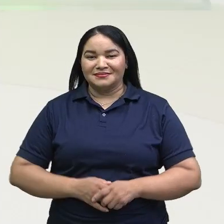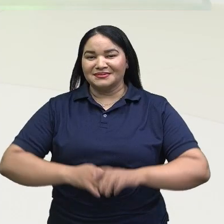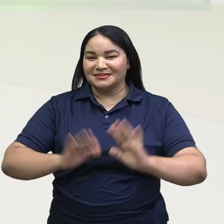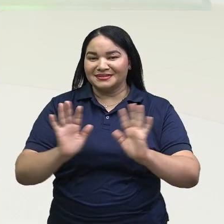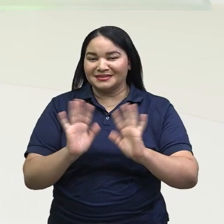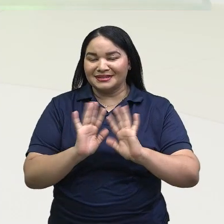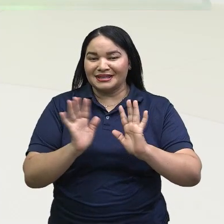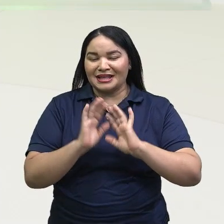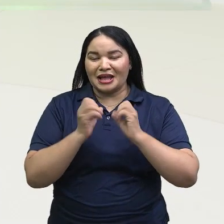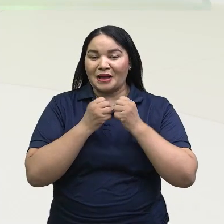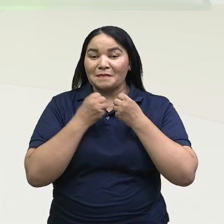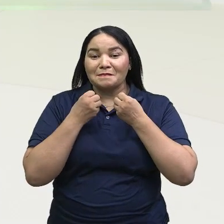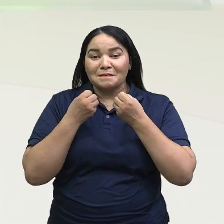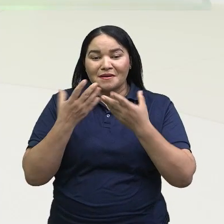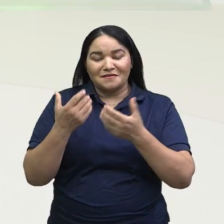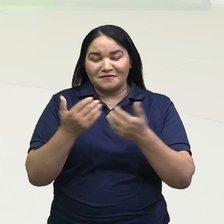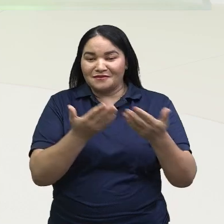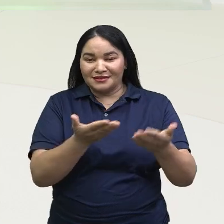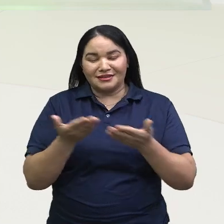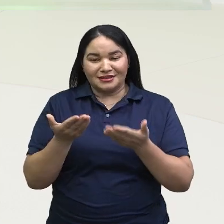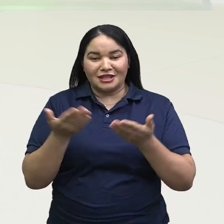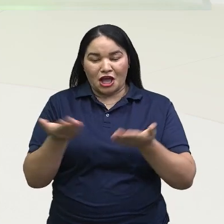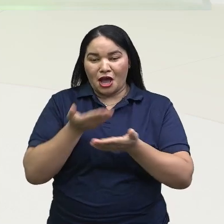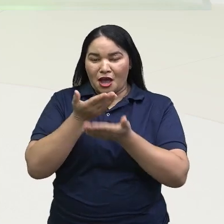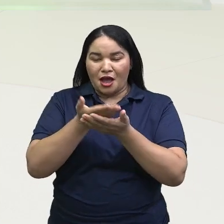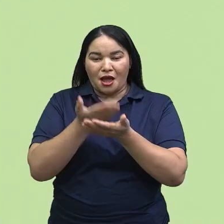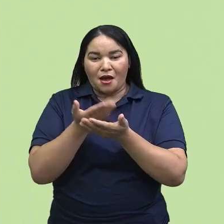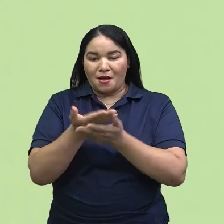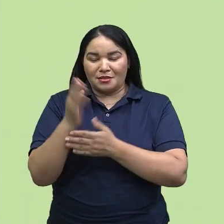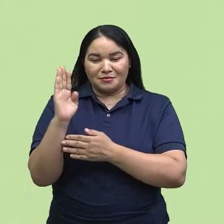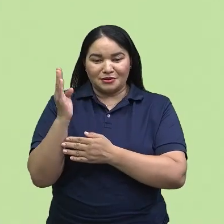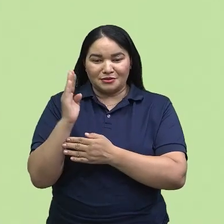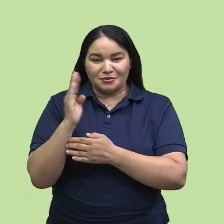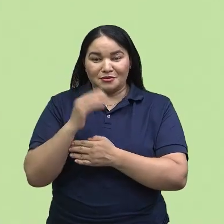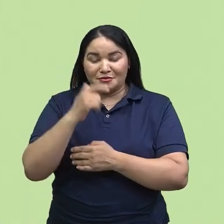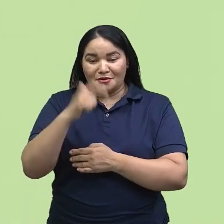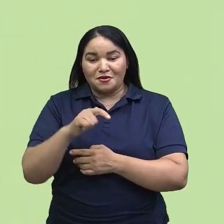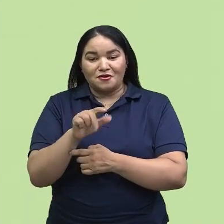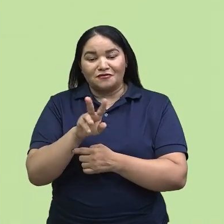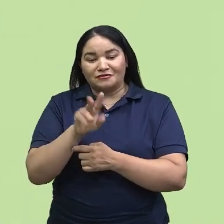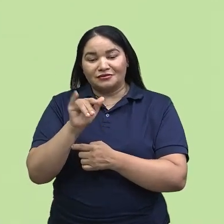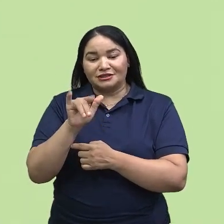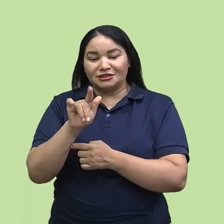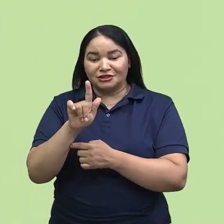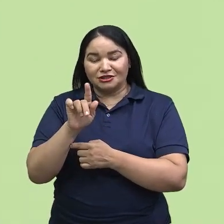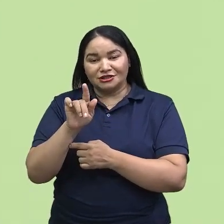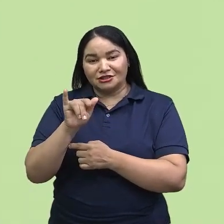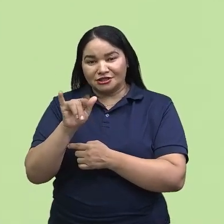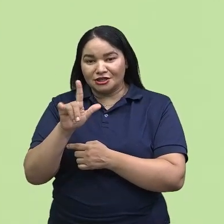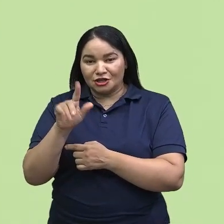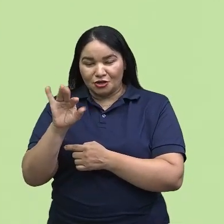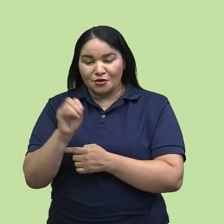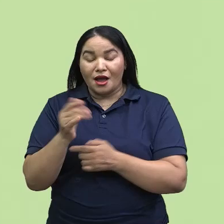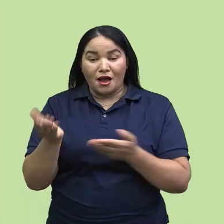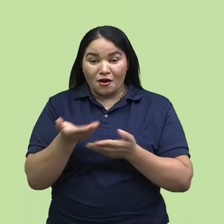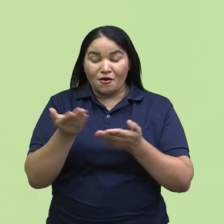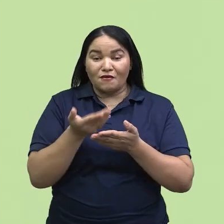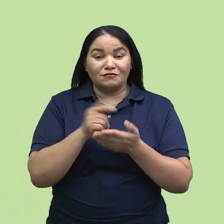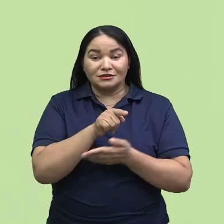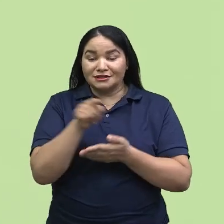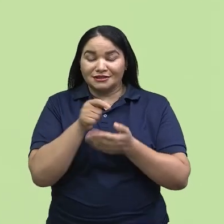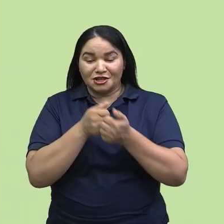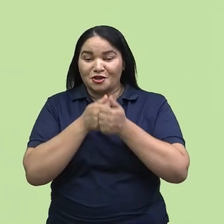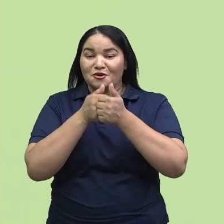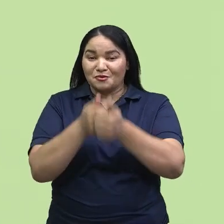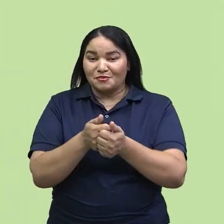Olá, sejam todos muito bem-vindos a mais uma aula de Biologia. Eu sou o professor Virgílio Guedes e a partir de agora você vai acompanhar comigo aí